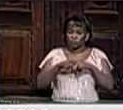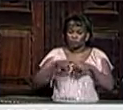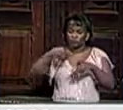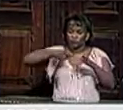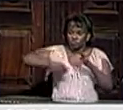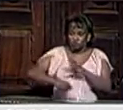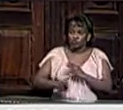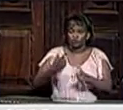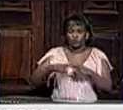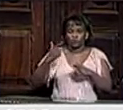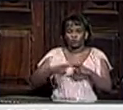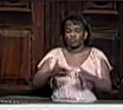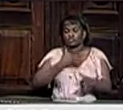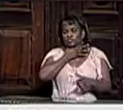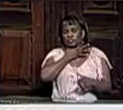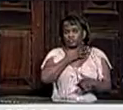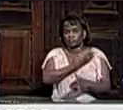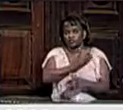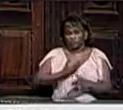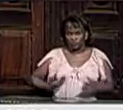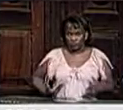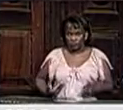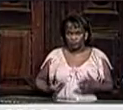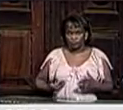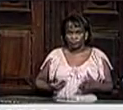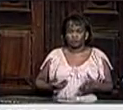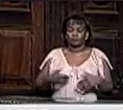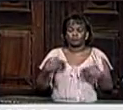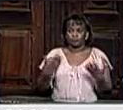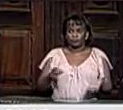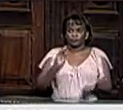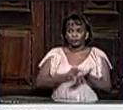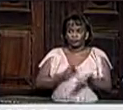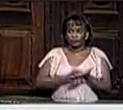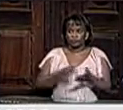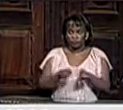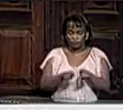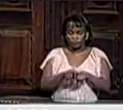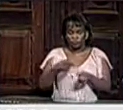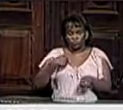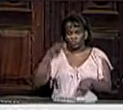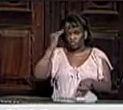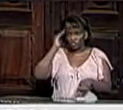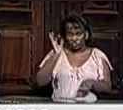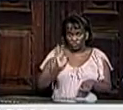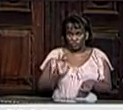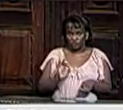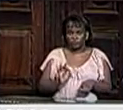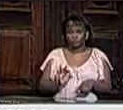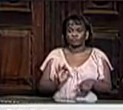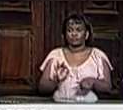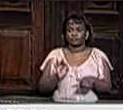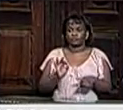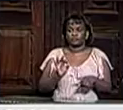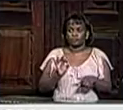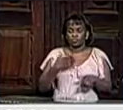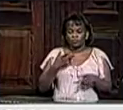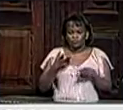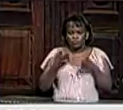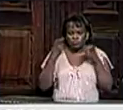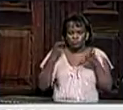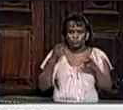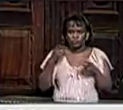profunda crise do Estado. Então, está faltando também, no meu entendimento, tino